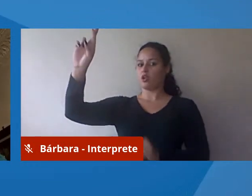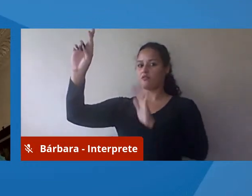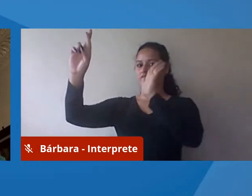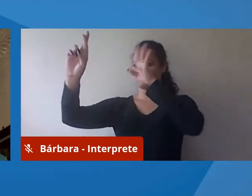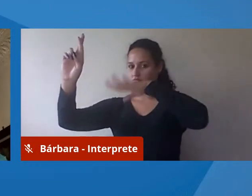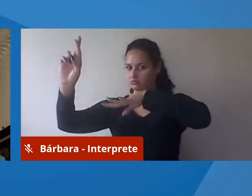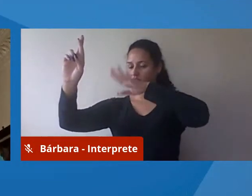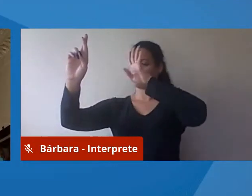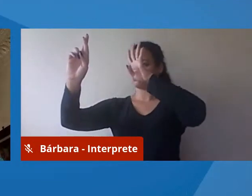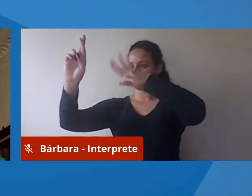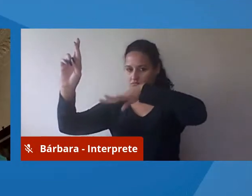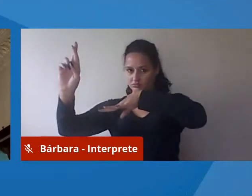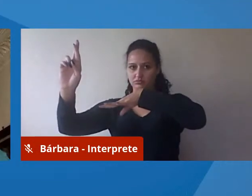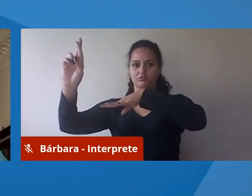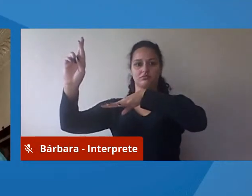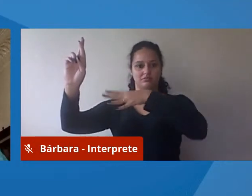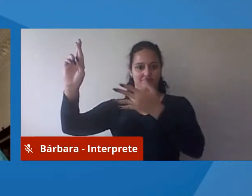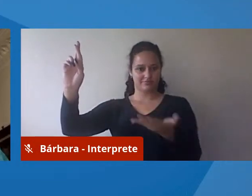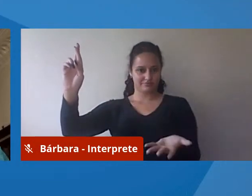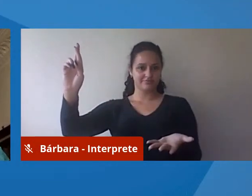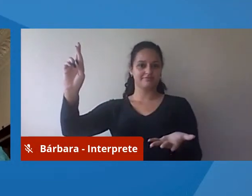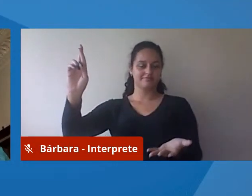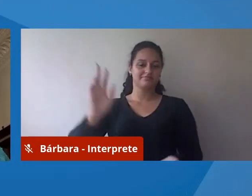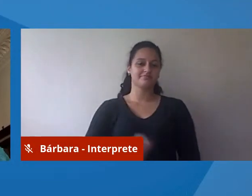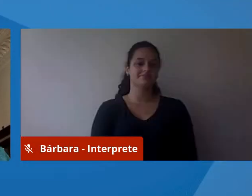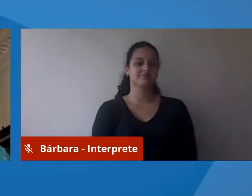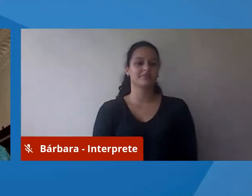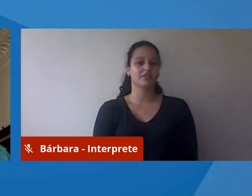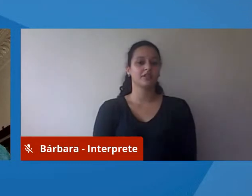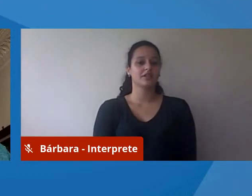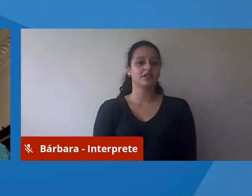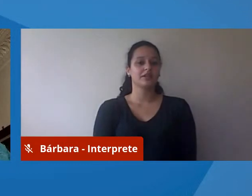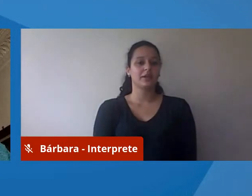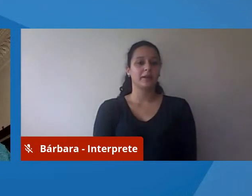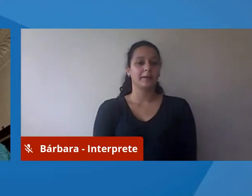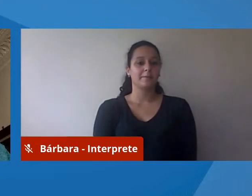Führer, né? O grande Duce, etc. Bom,